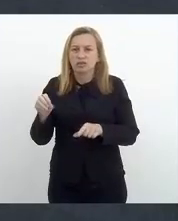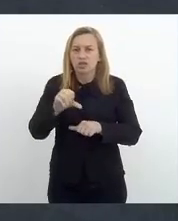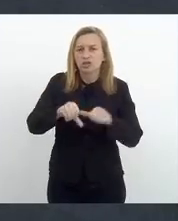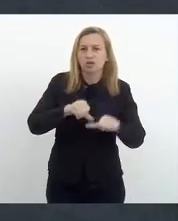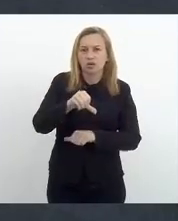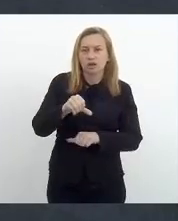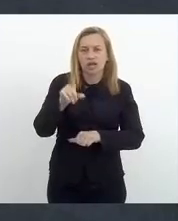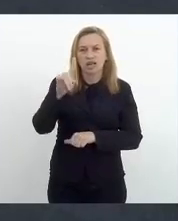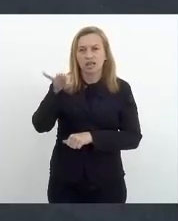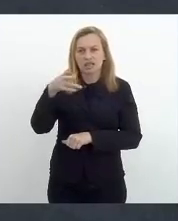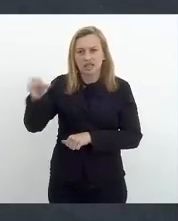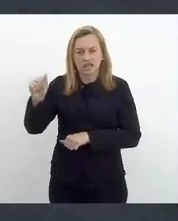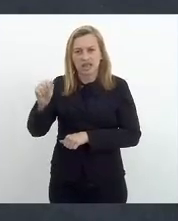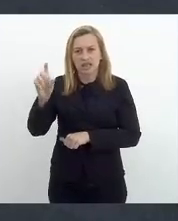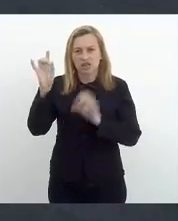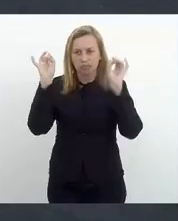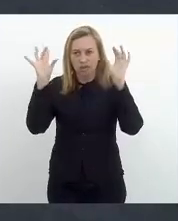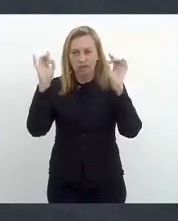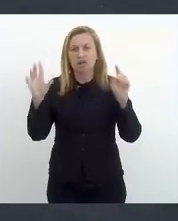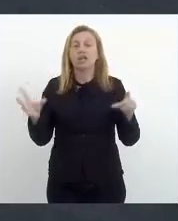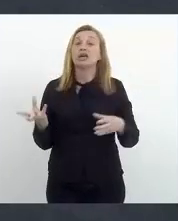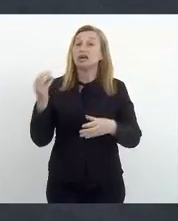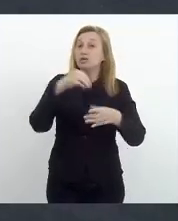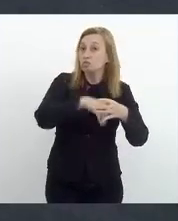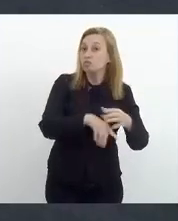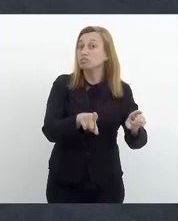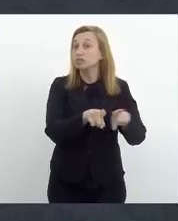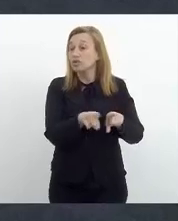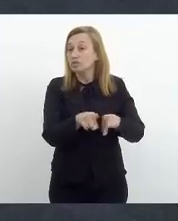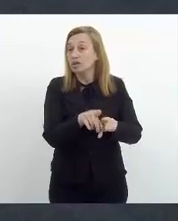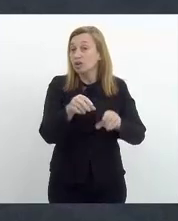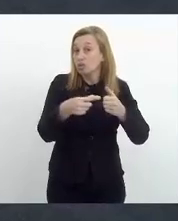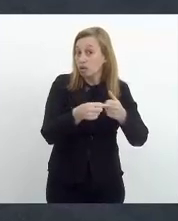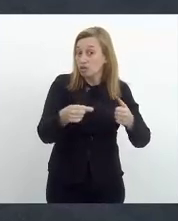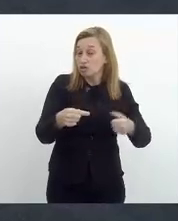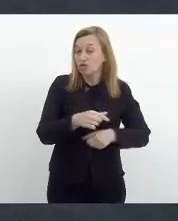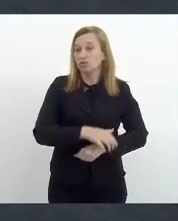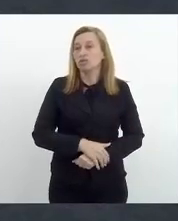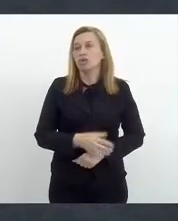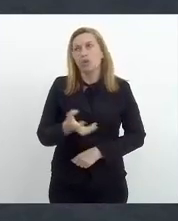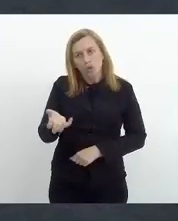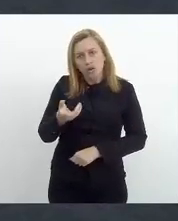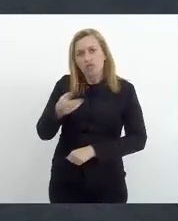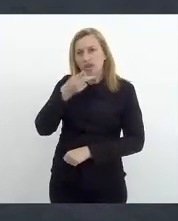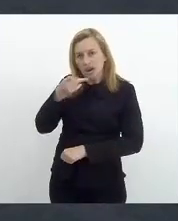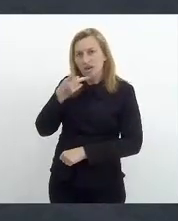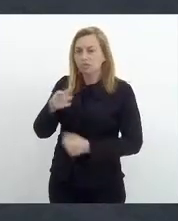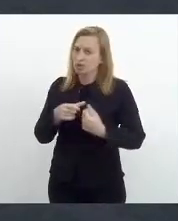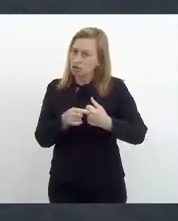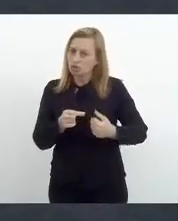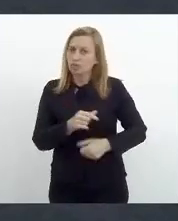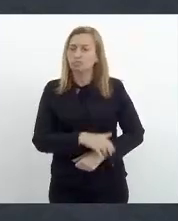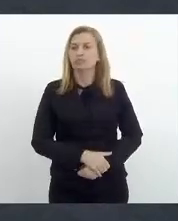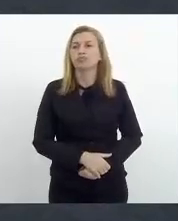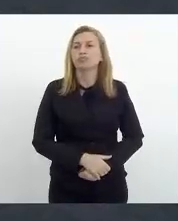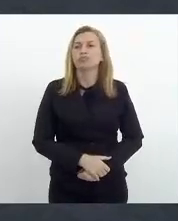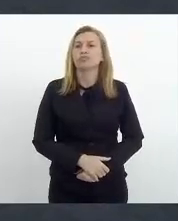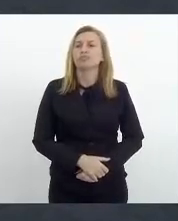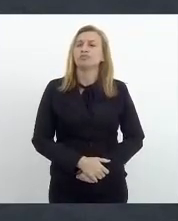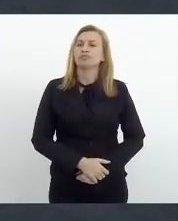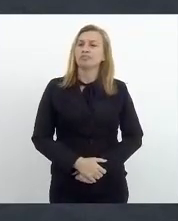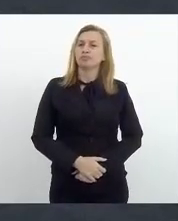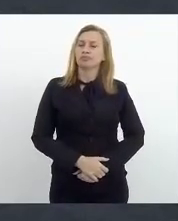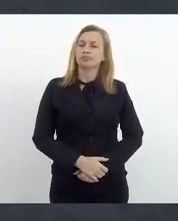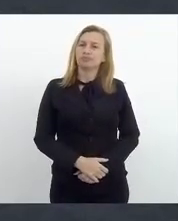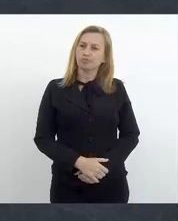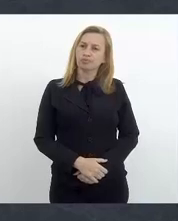especiais introduziu-se um artigo E aí eu quero falar desse artigo é que